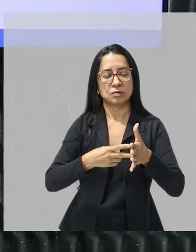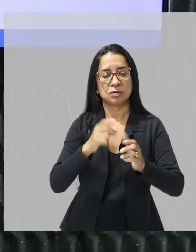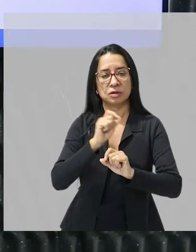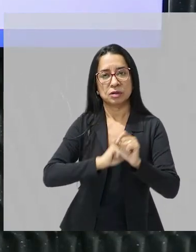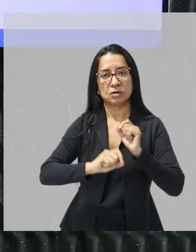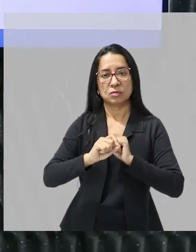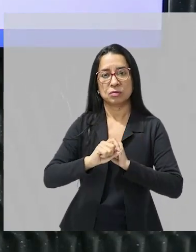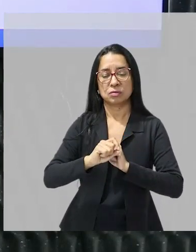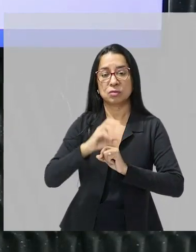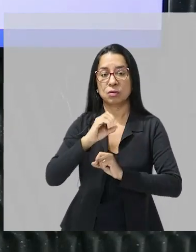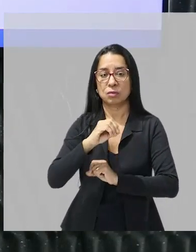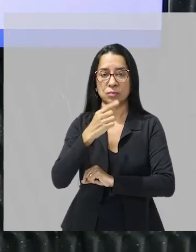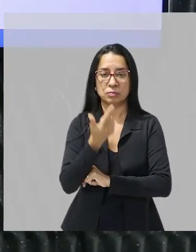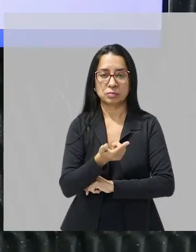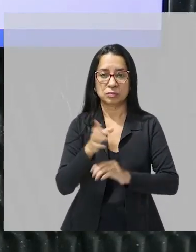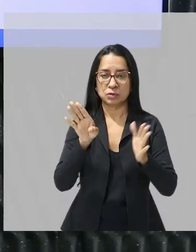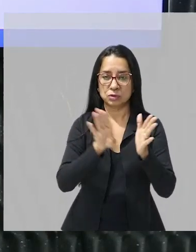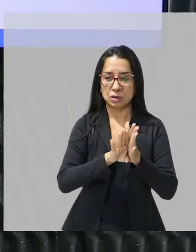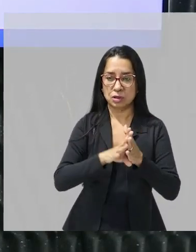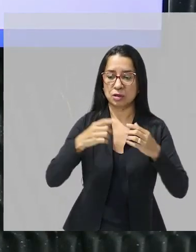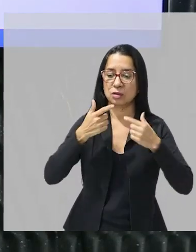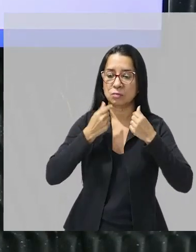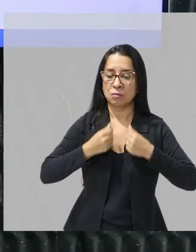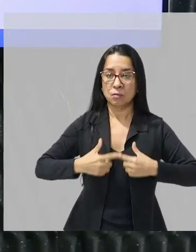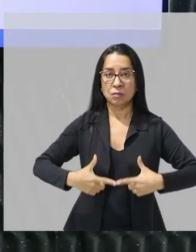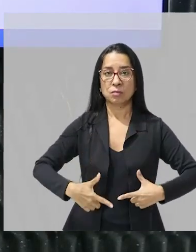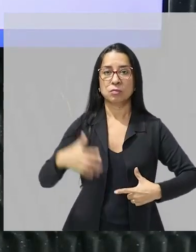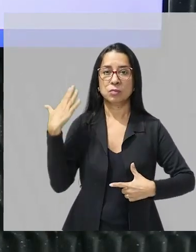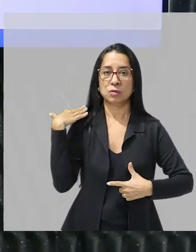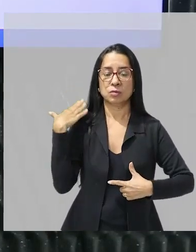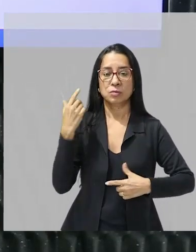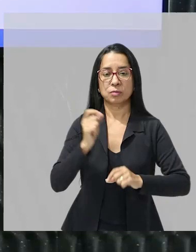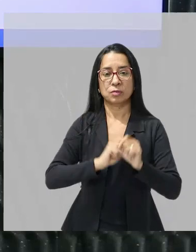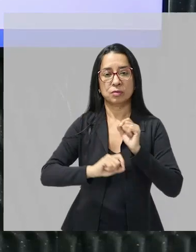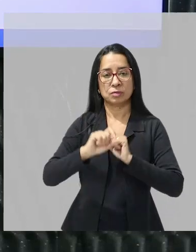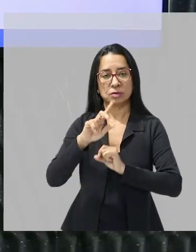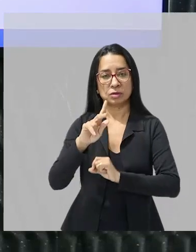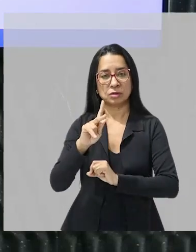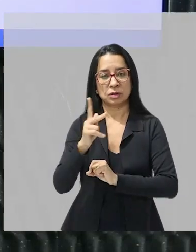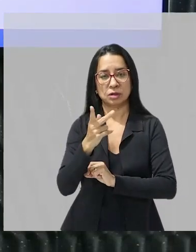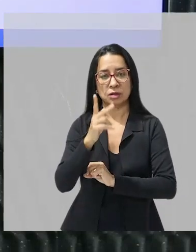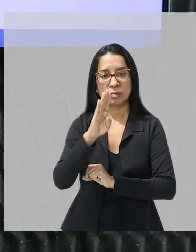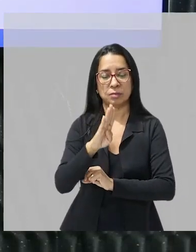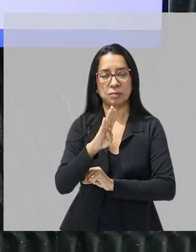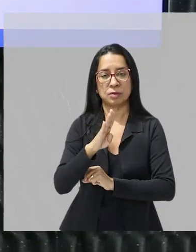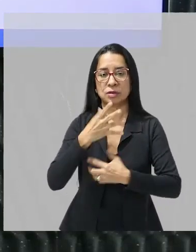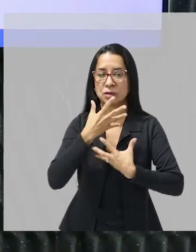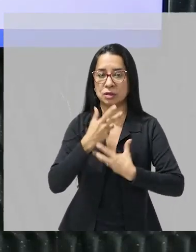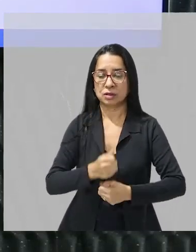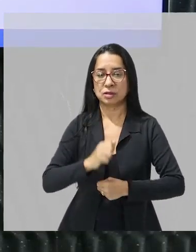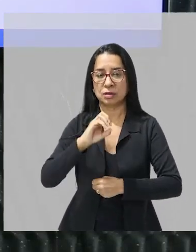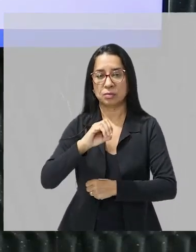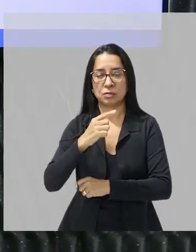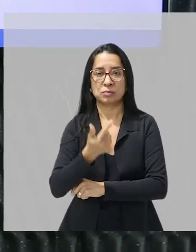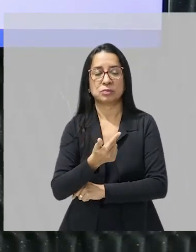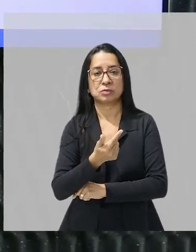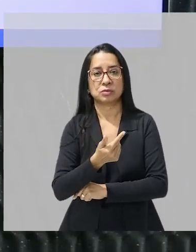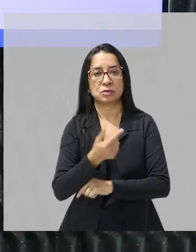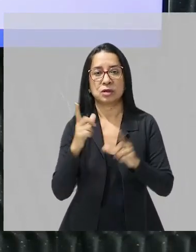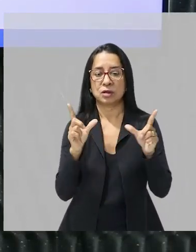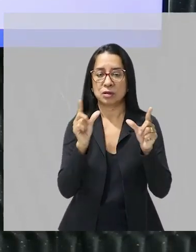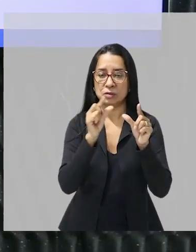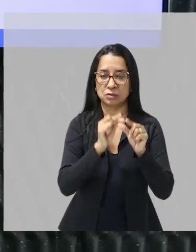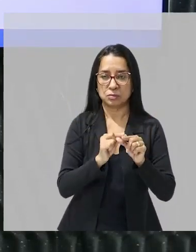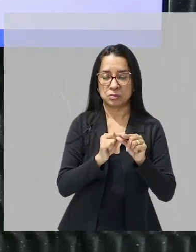quando o oxigênio ele chega nos pulmões, né, a hemoglobina ela recebe oxigênio. E isso está diminuindo